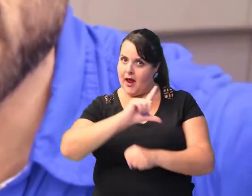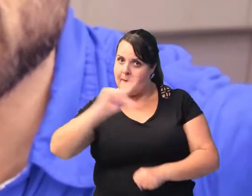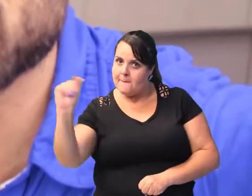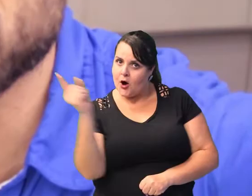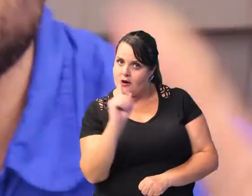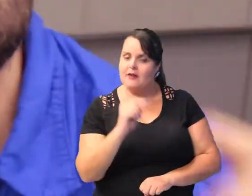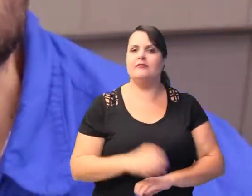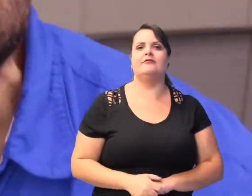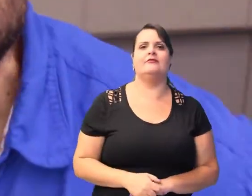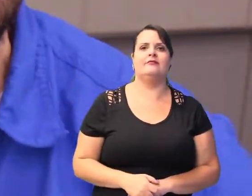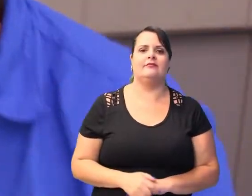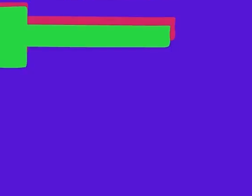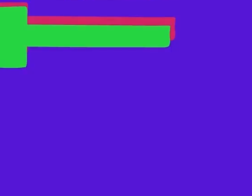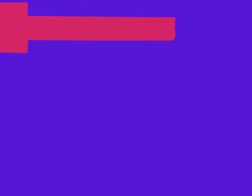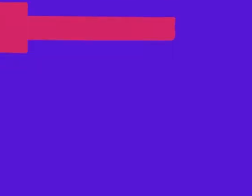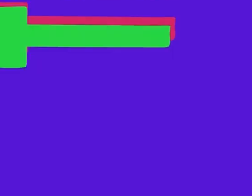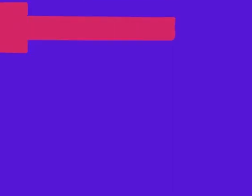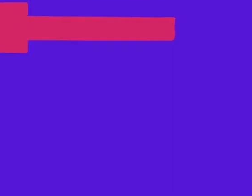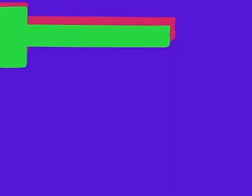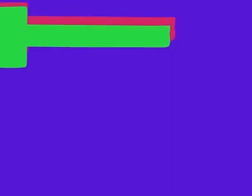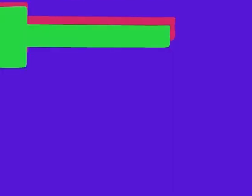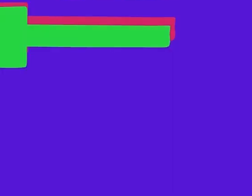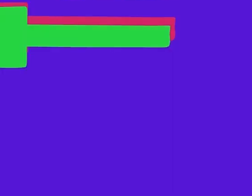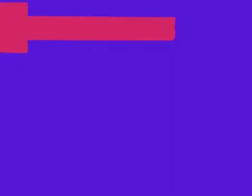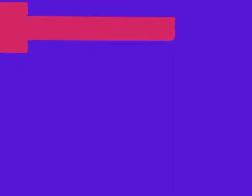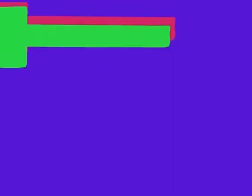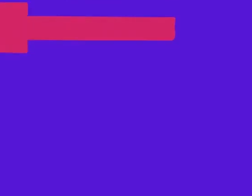não sai daqui a gente já conversa mais com ela